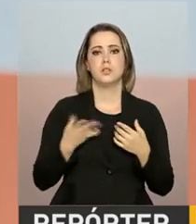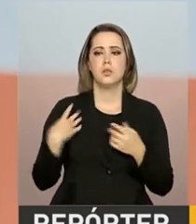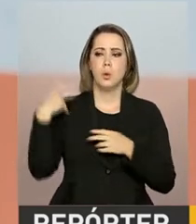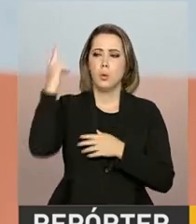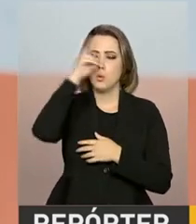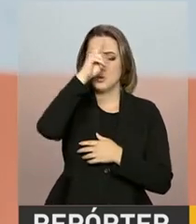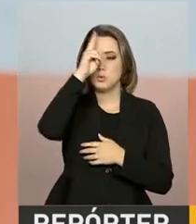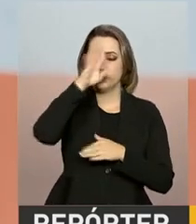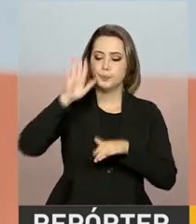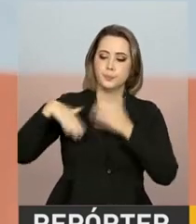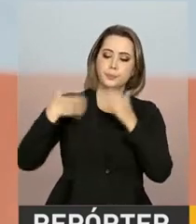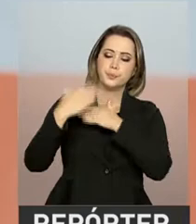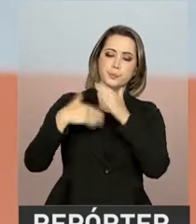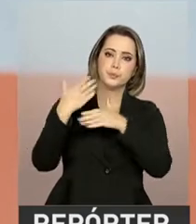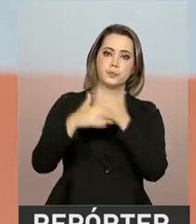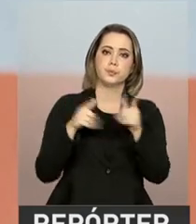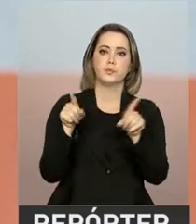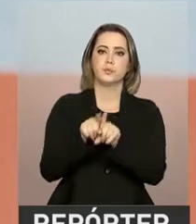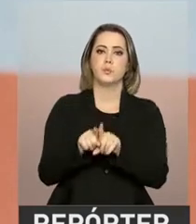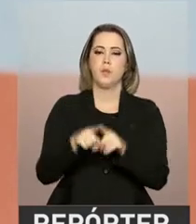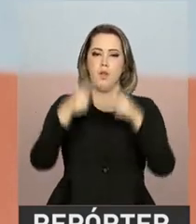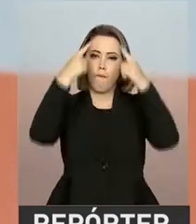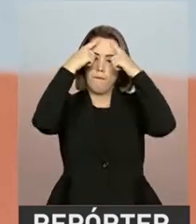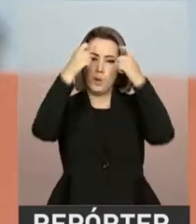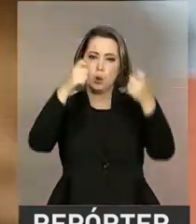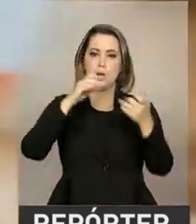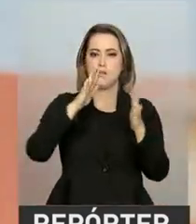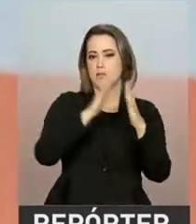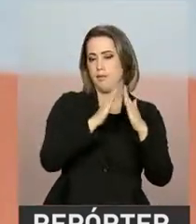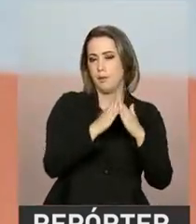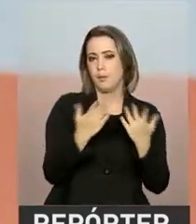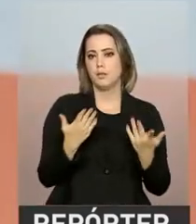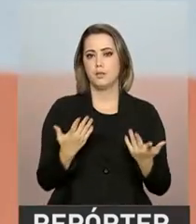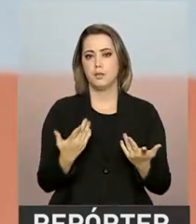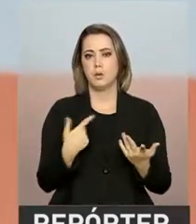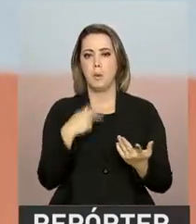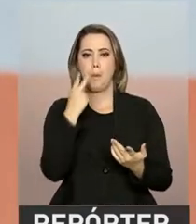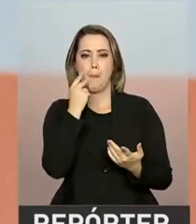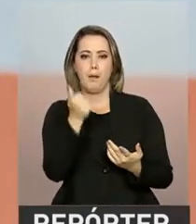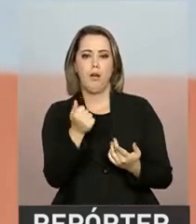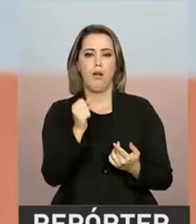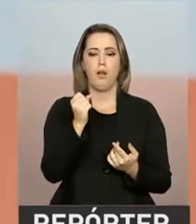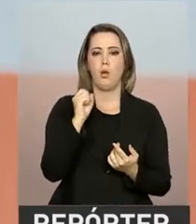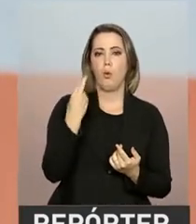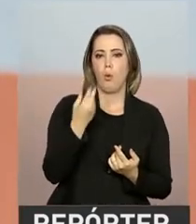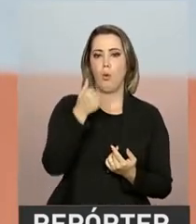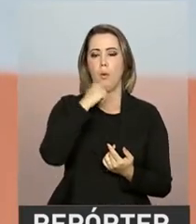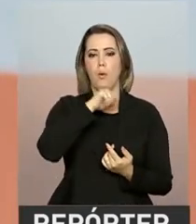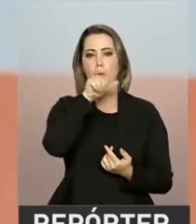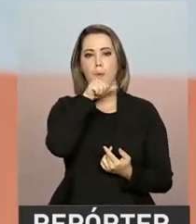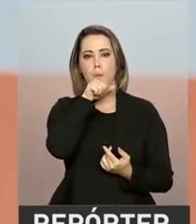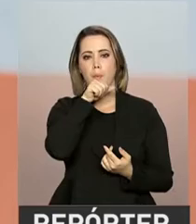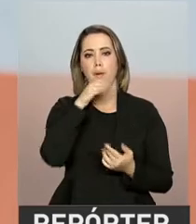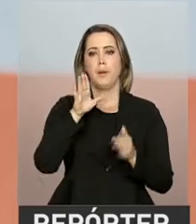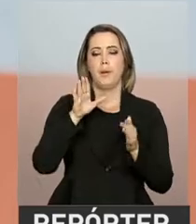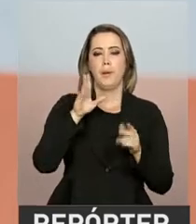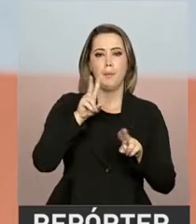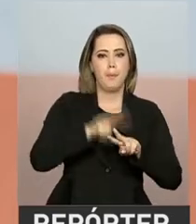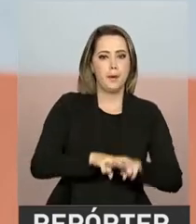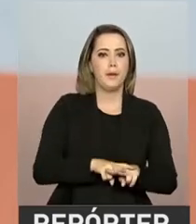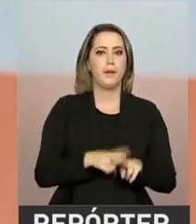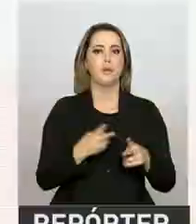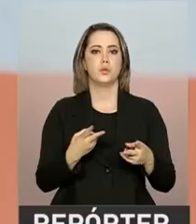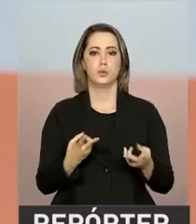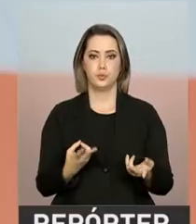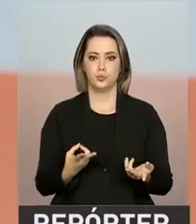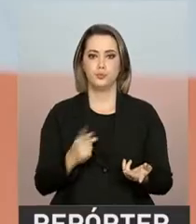histórico de violência doméstica, um pai ou mãe às vezes preso por conta de tráfico ou de algum crime